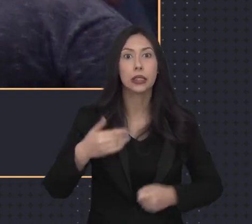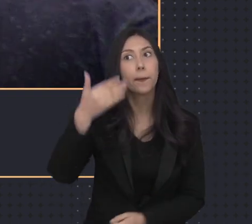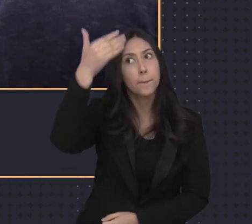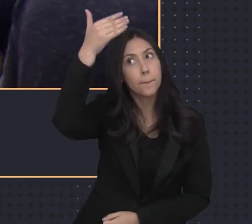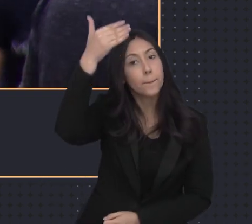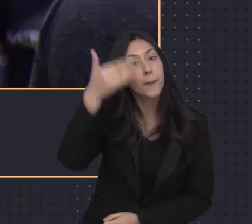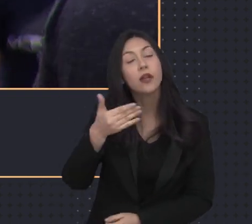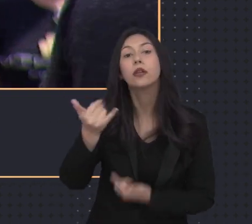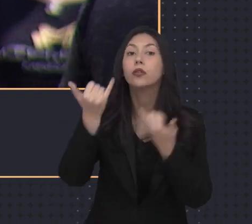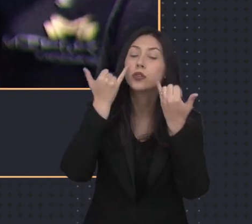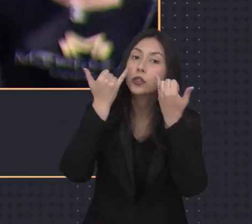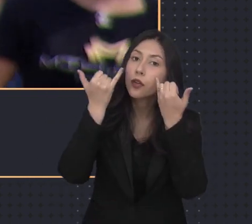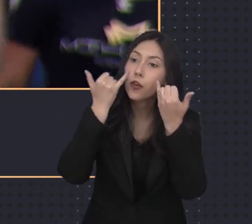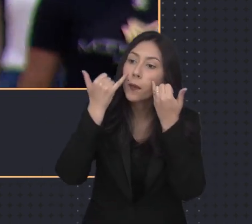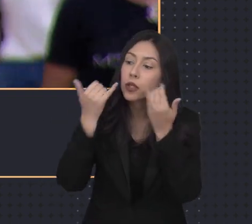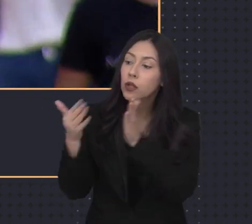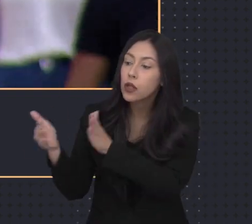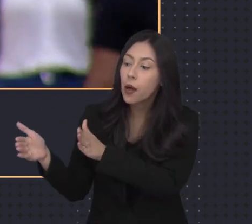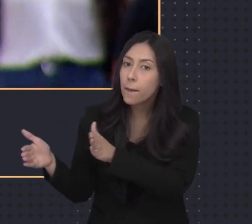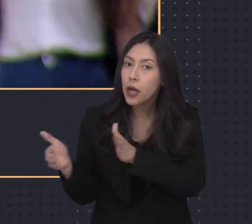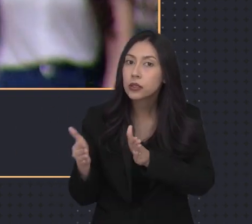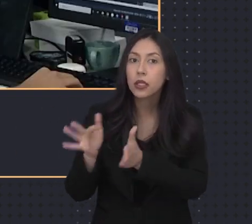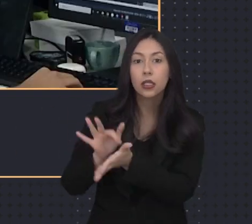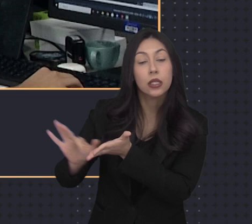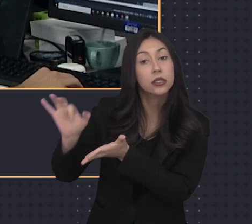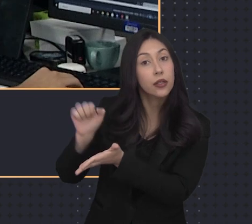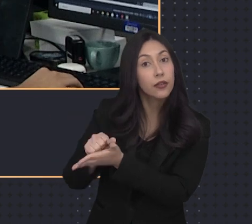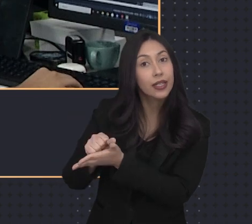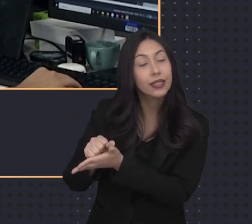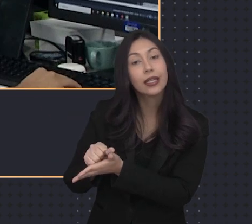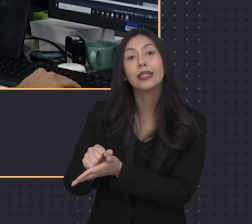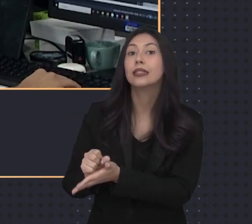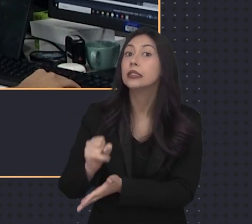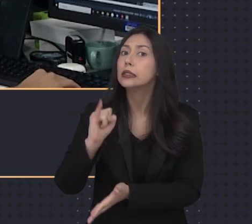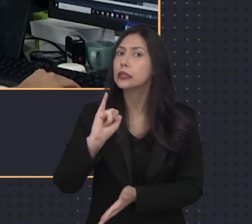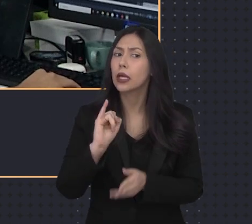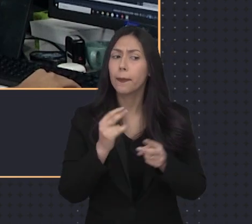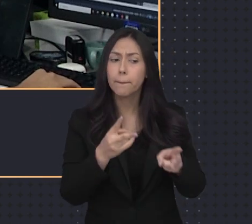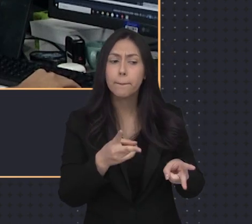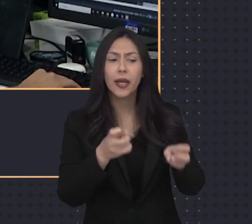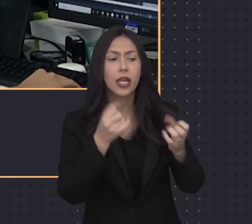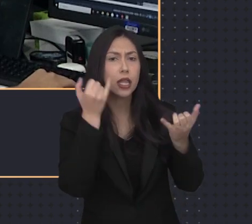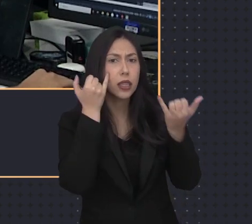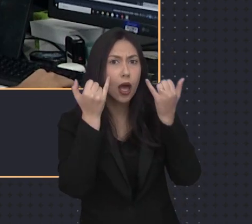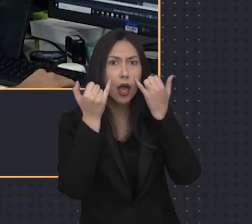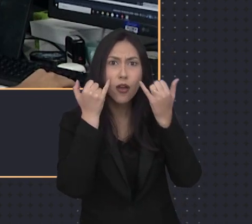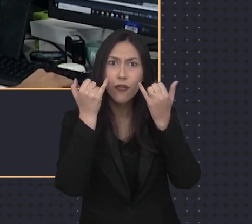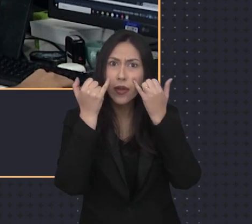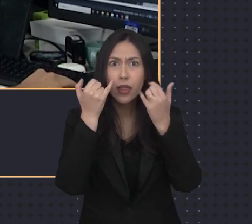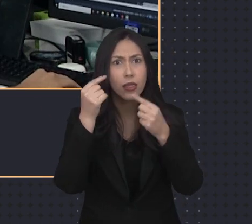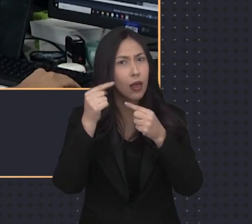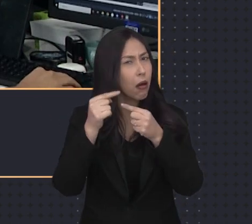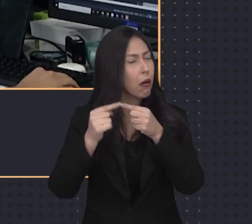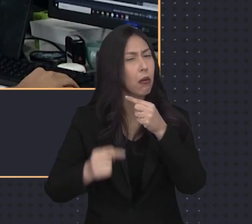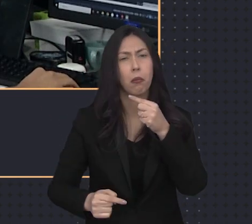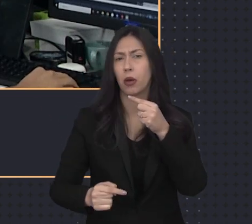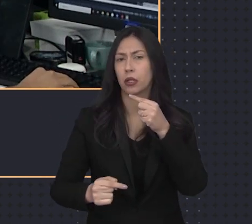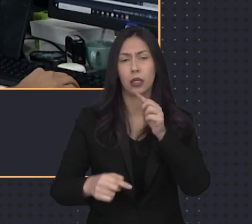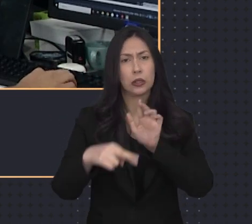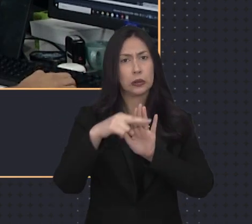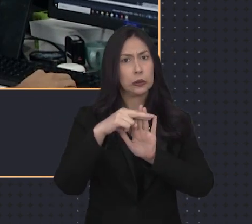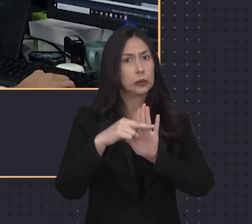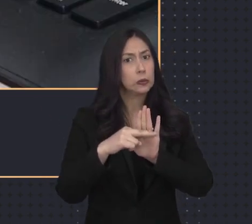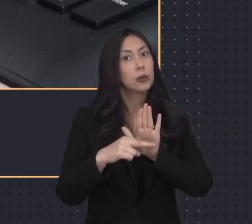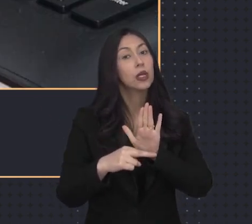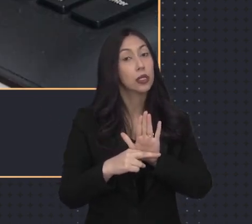as informações no processo de inscrição. Caso seja constatado que os dados não competem com a exigência